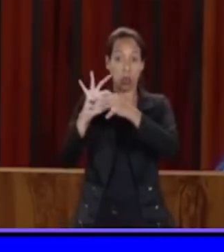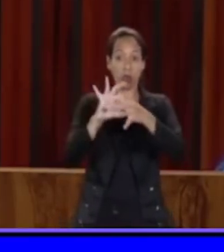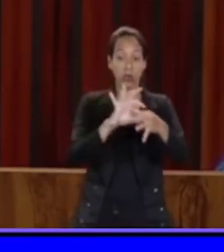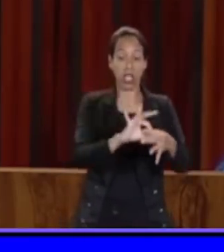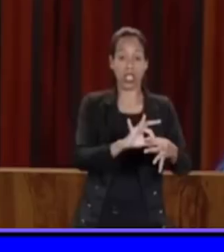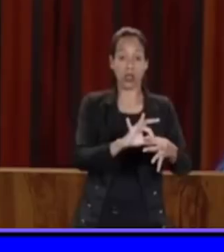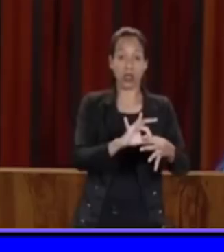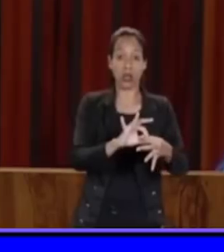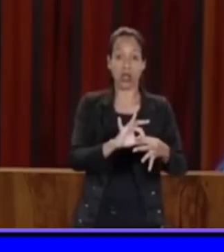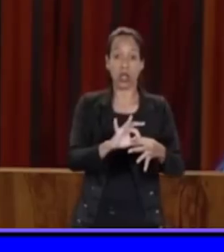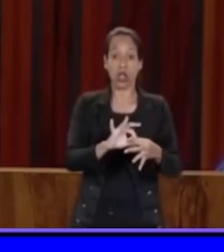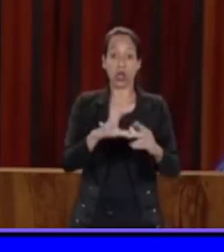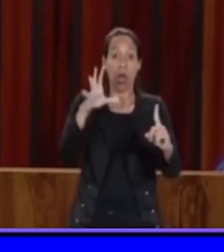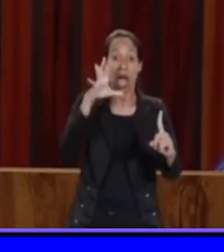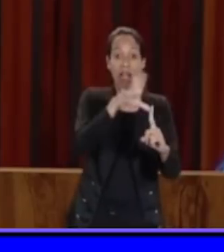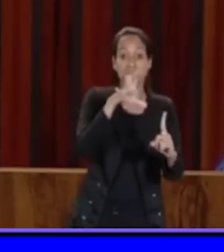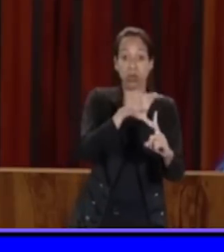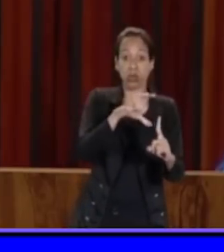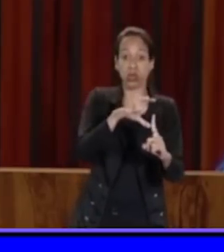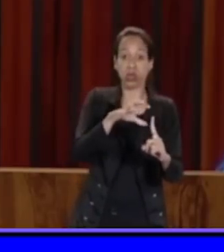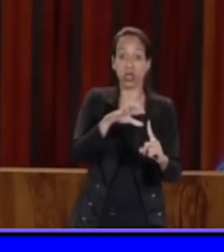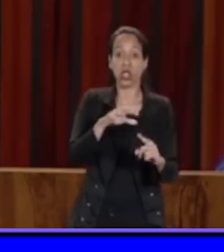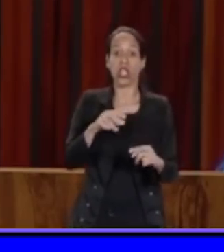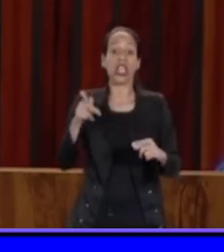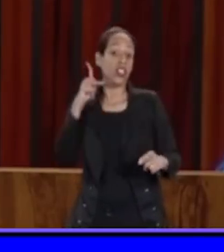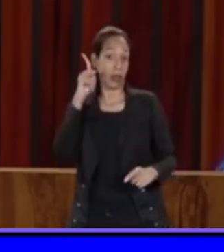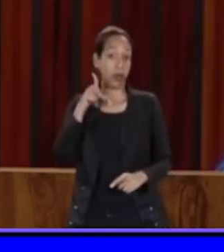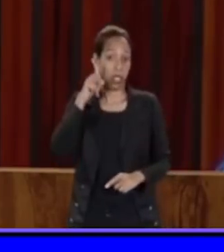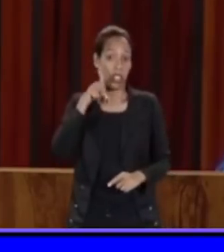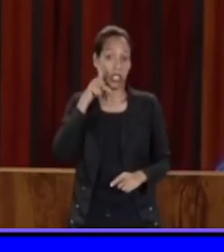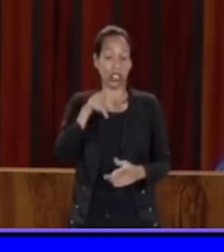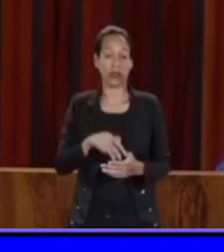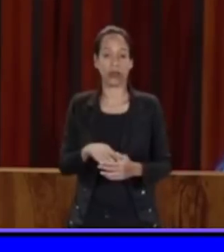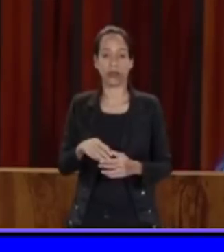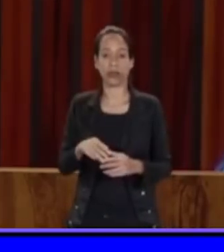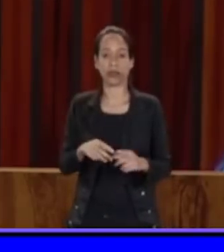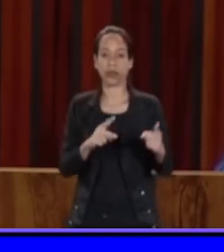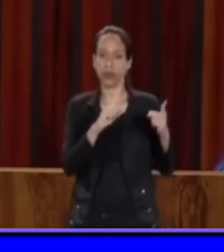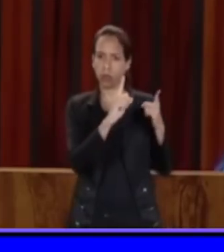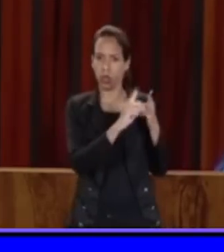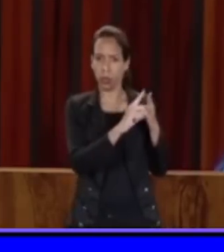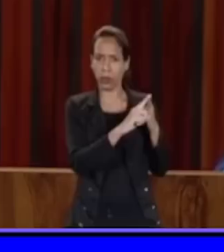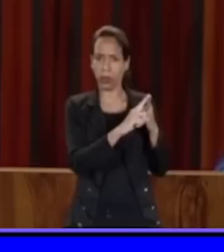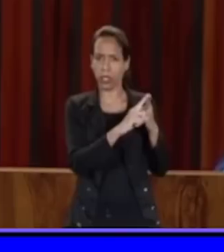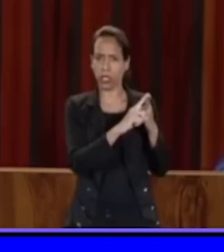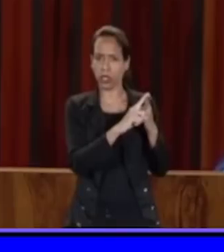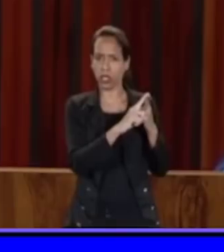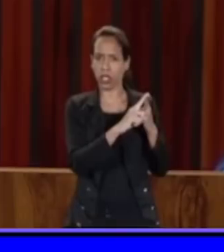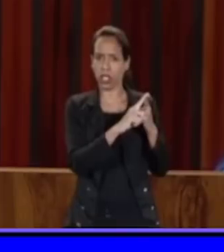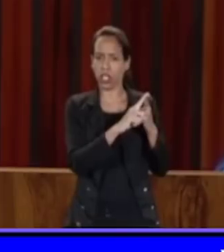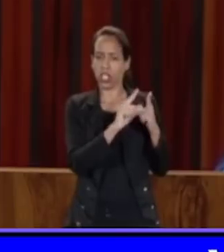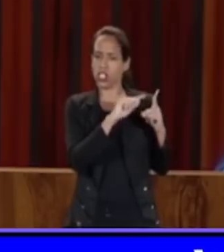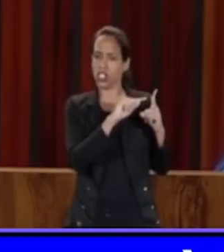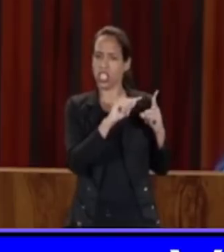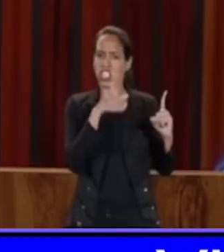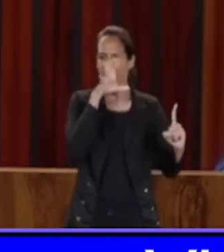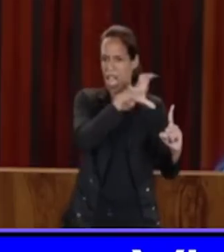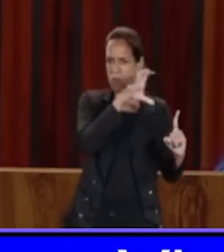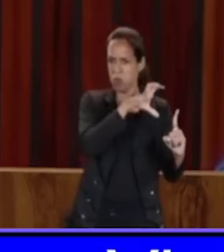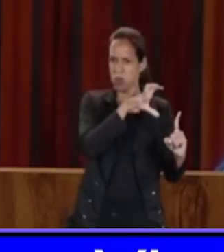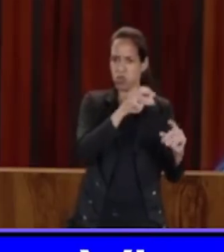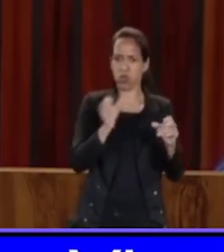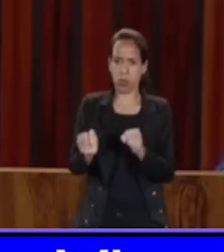cognitivo do abuso do poder político. O primeiro elemento para configurar o abuso de